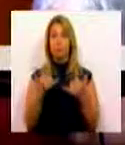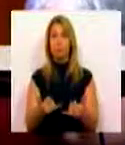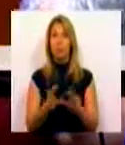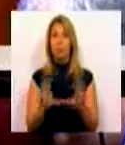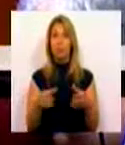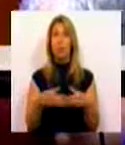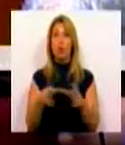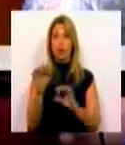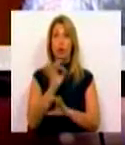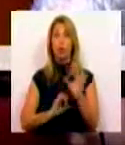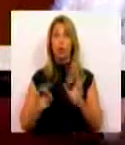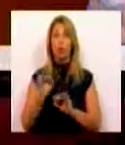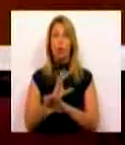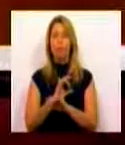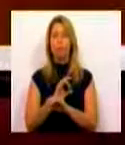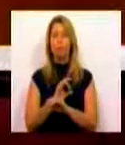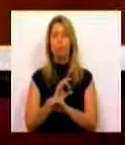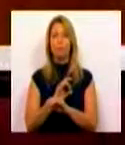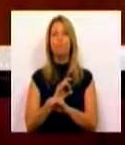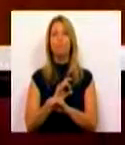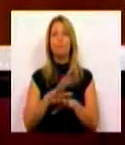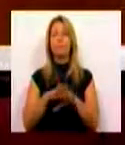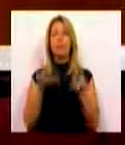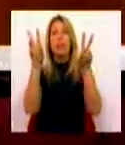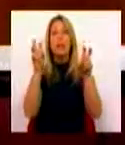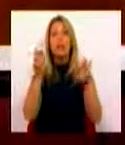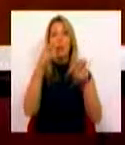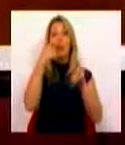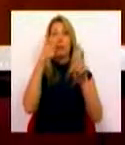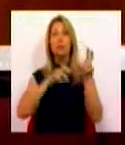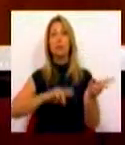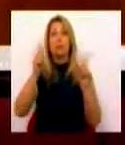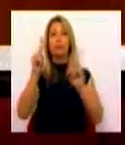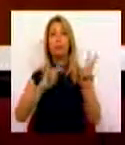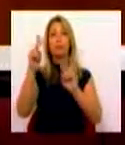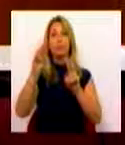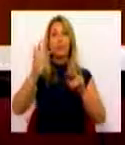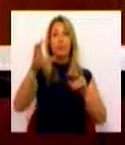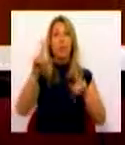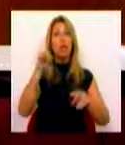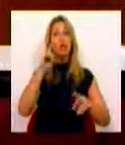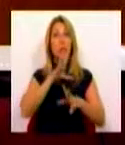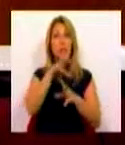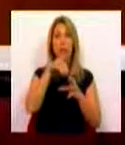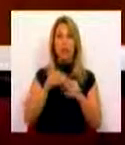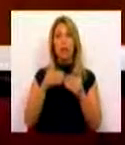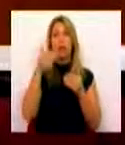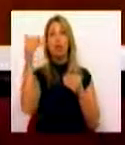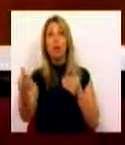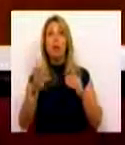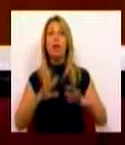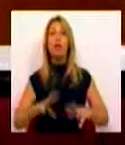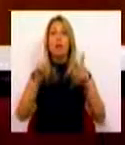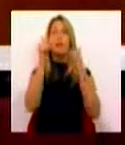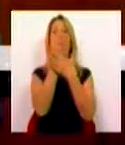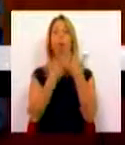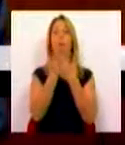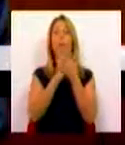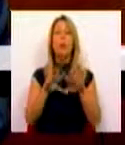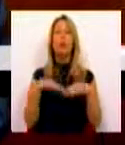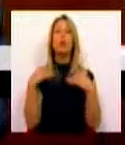Conselho Europeu incidirá sobre os temas das migrações, segurança interna e externa, desenvolvimento económico e